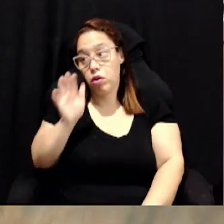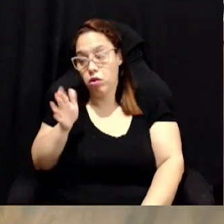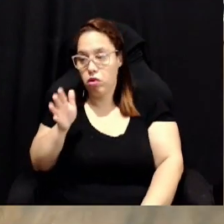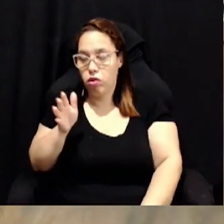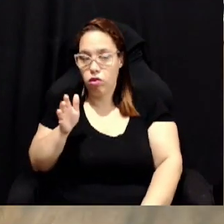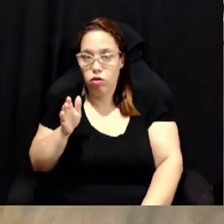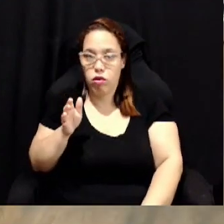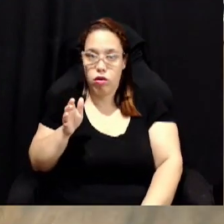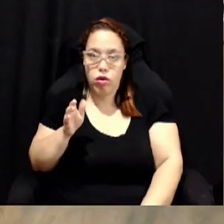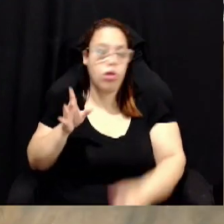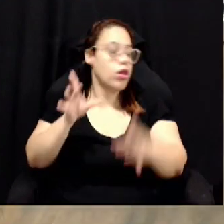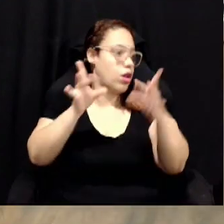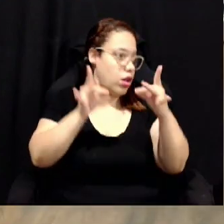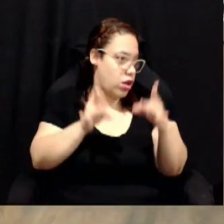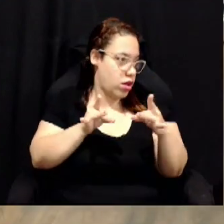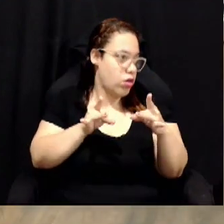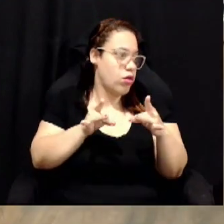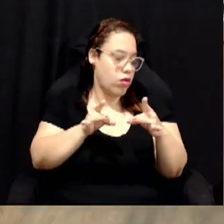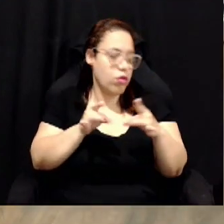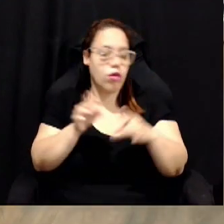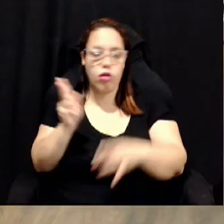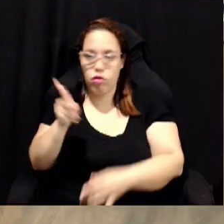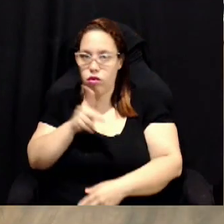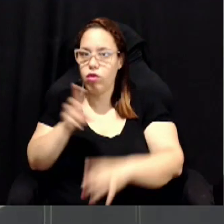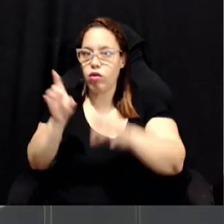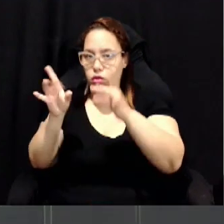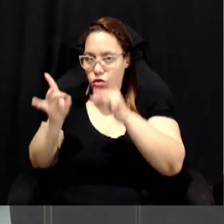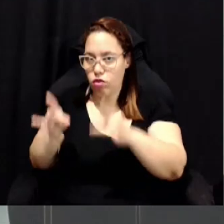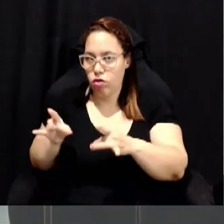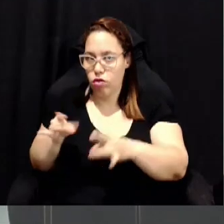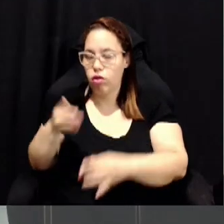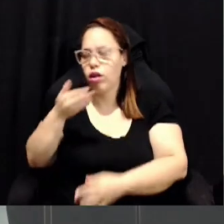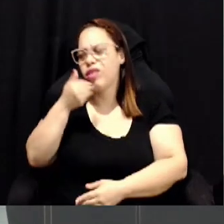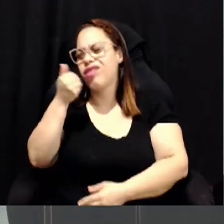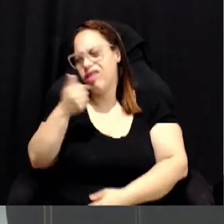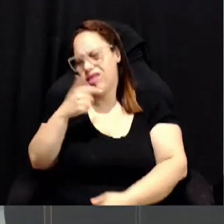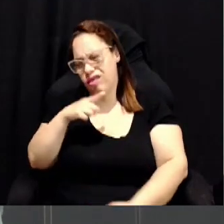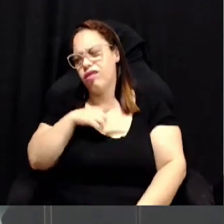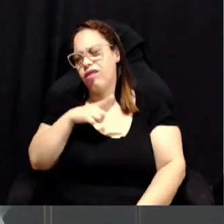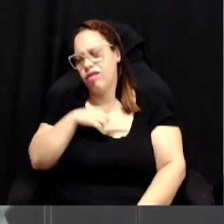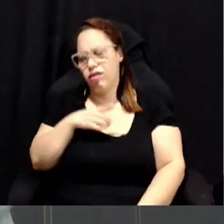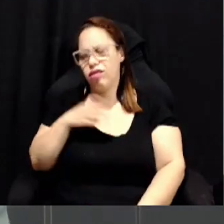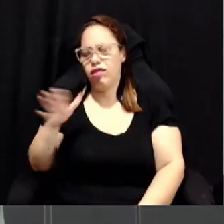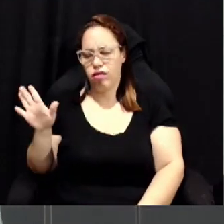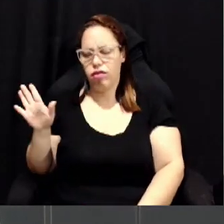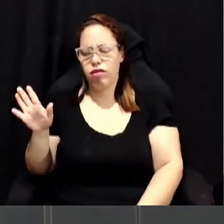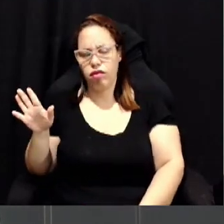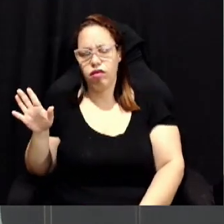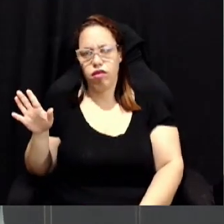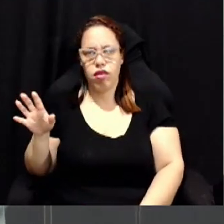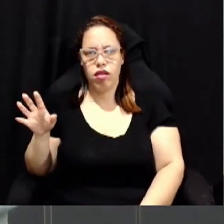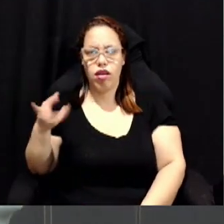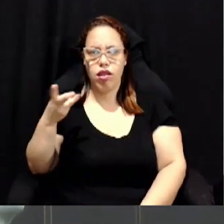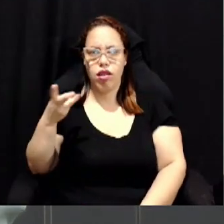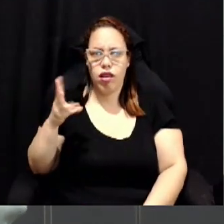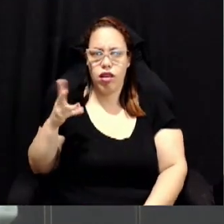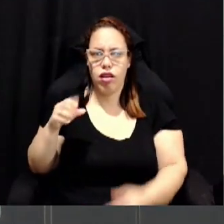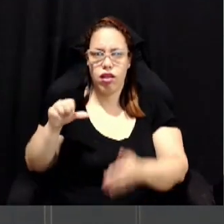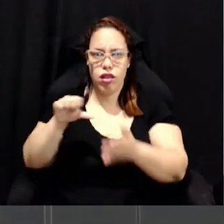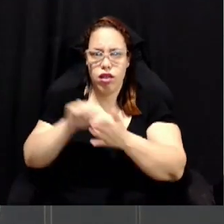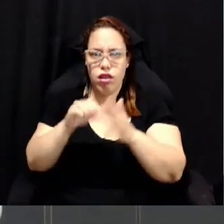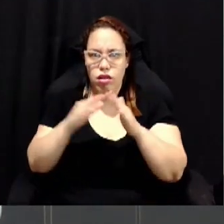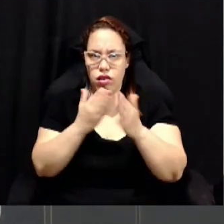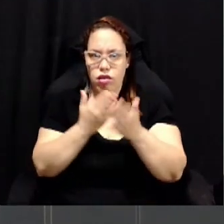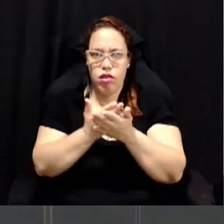especial, né? Sim, o professor de educação especial tem muito que melhorar, porque esse professor de educação especial atende 3 unidades escolares, às vezes não